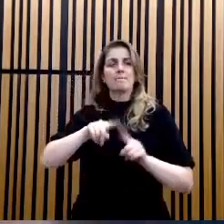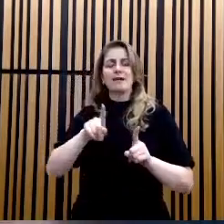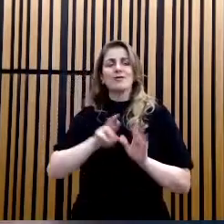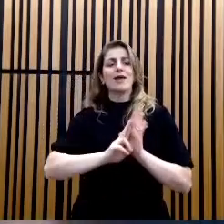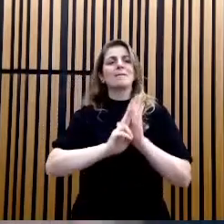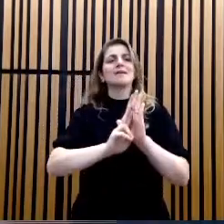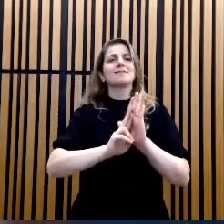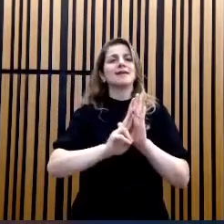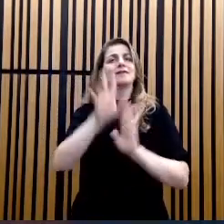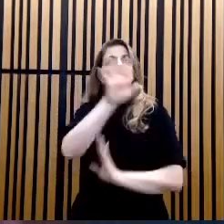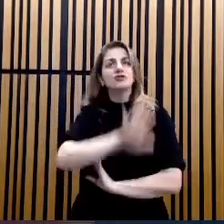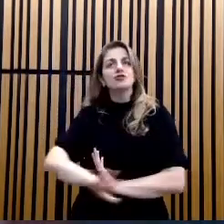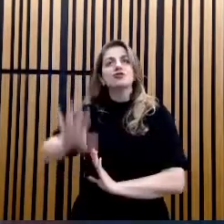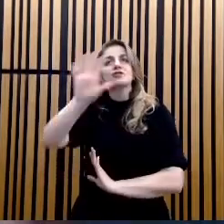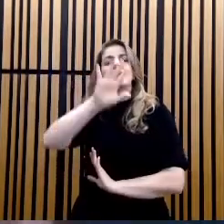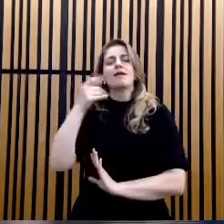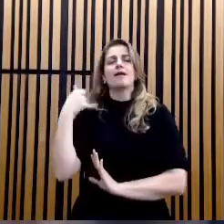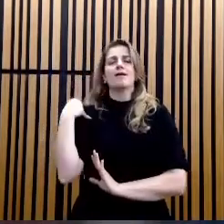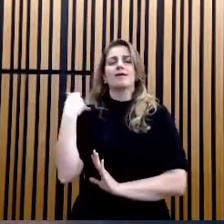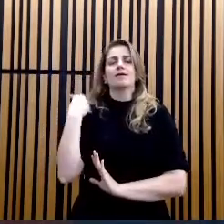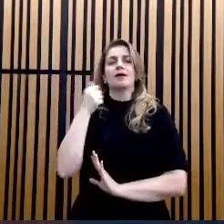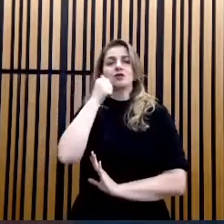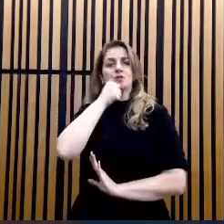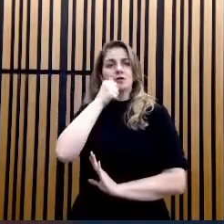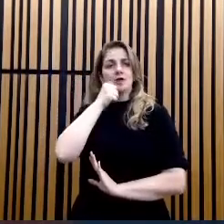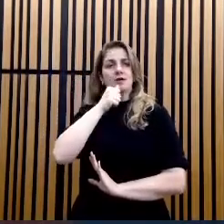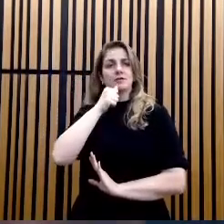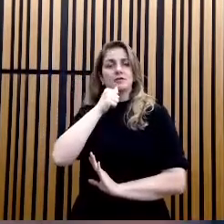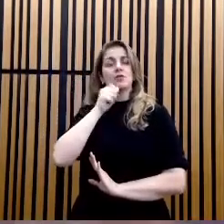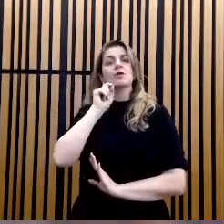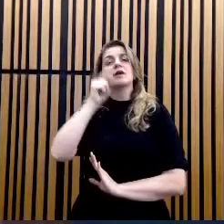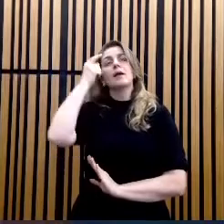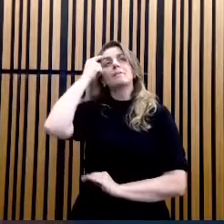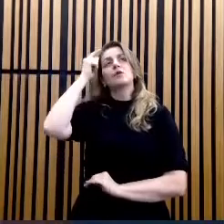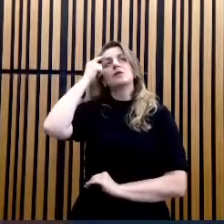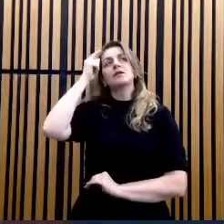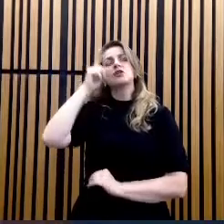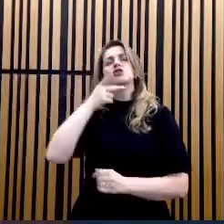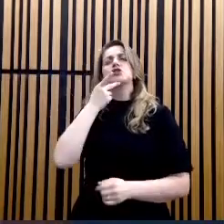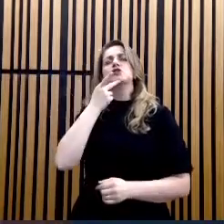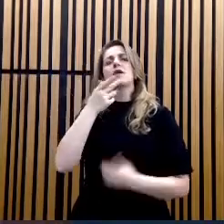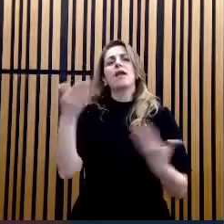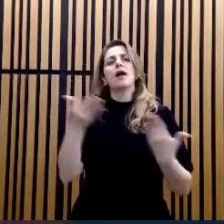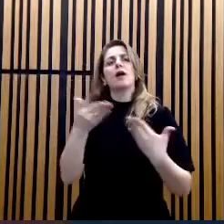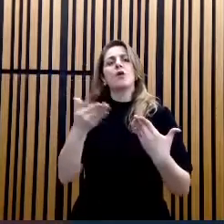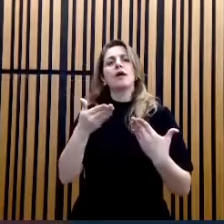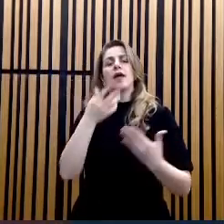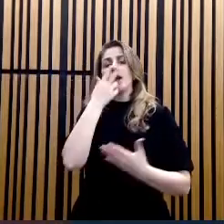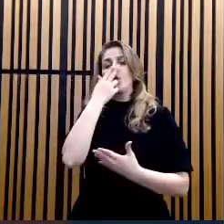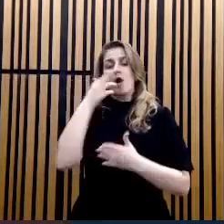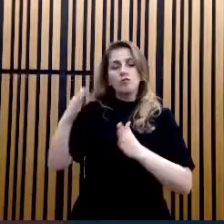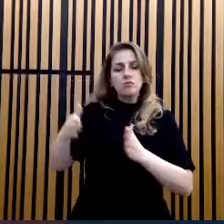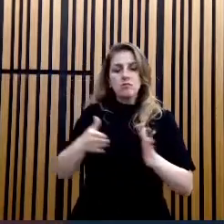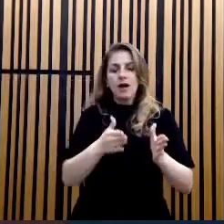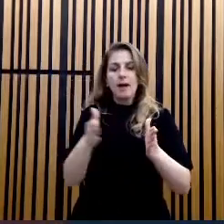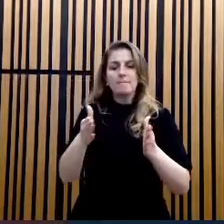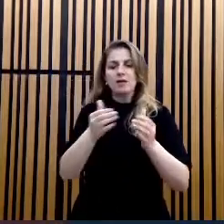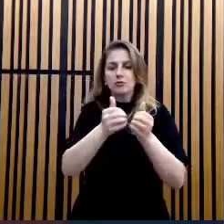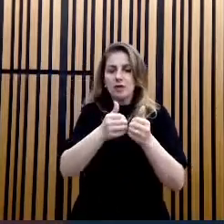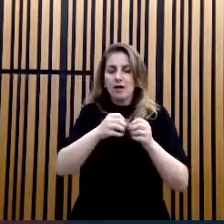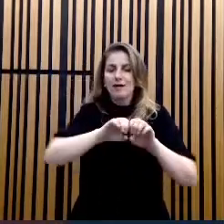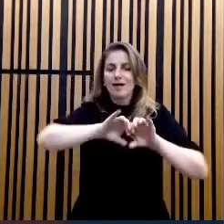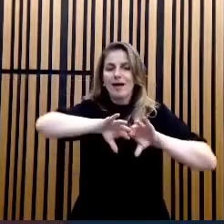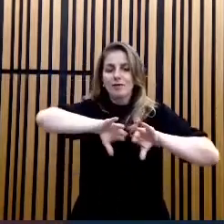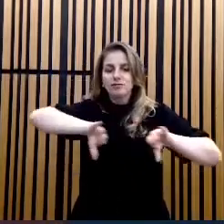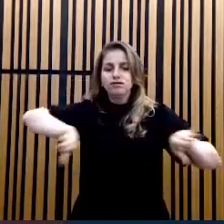acho que é importante a gente pensar, né? A gente está abrindo caminho, a gente está deixando um caminho mais